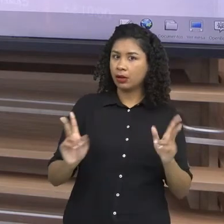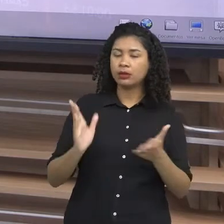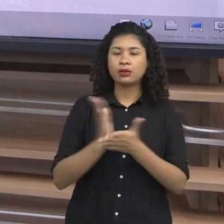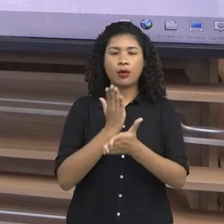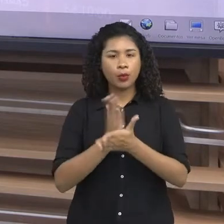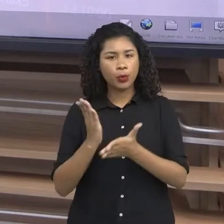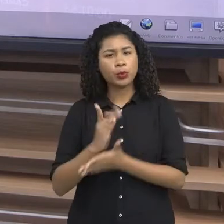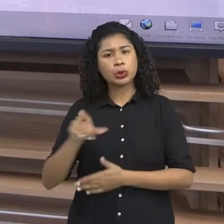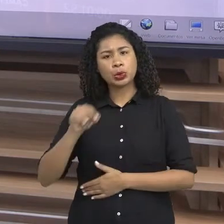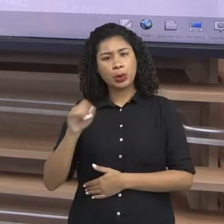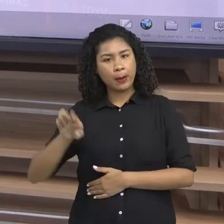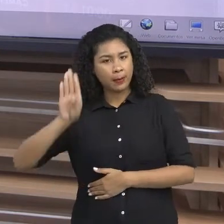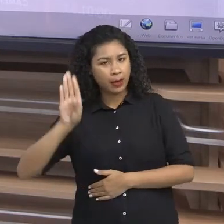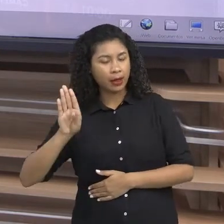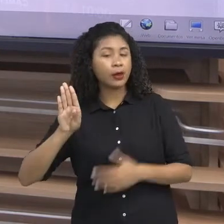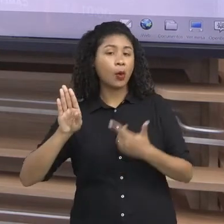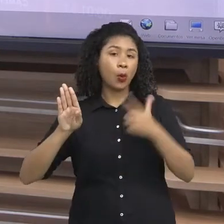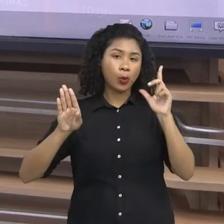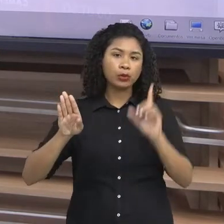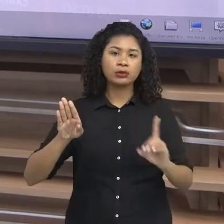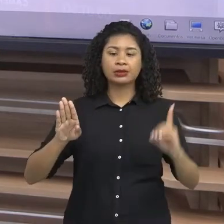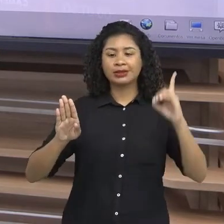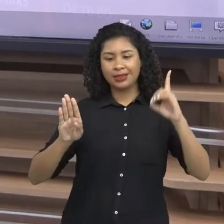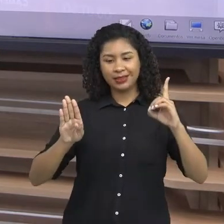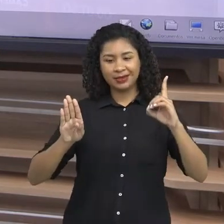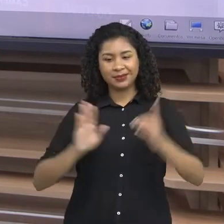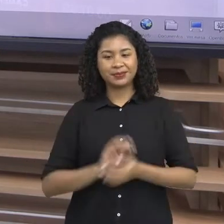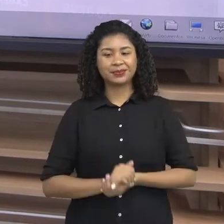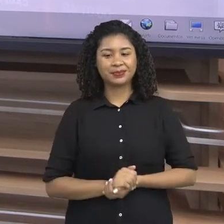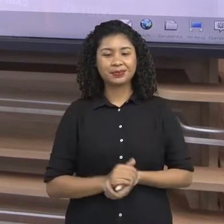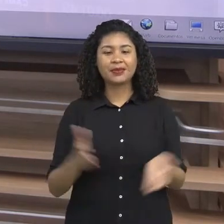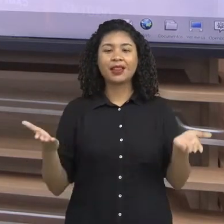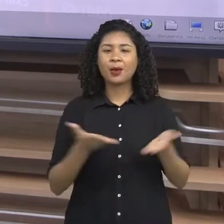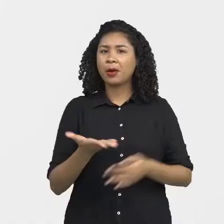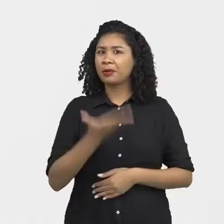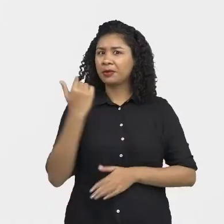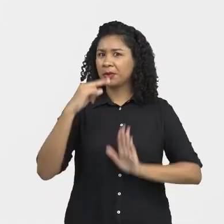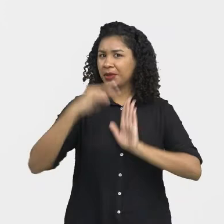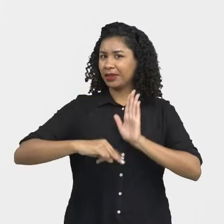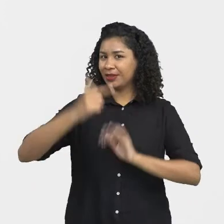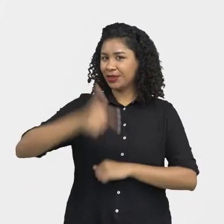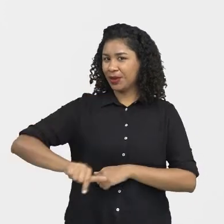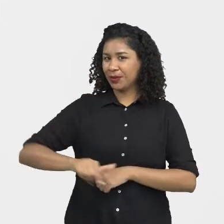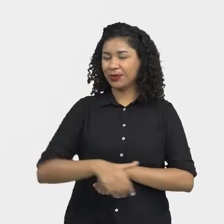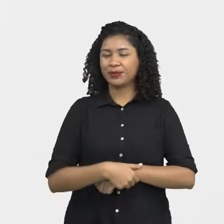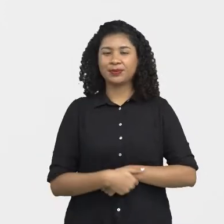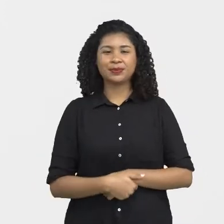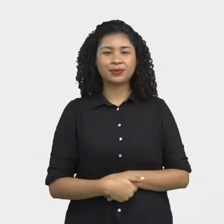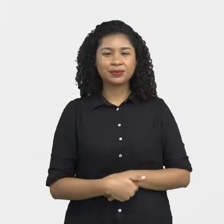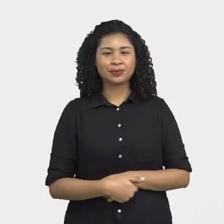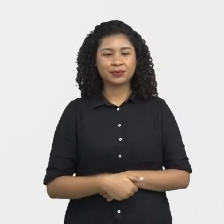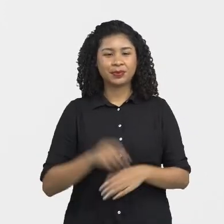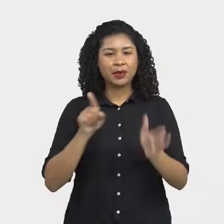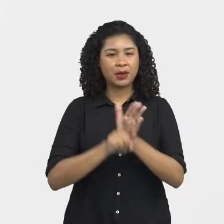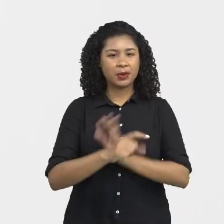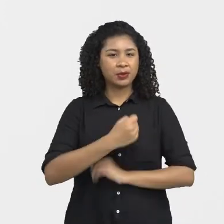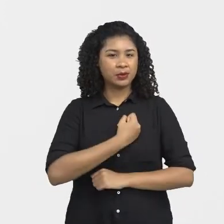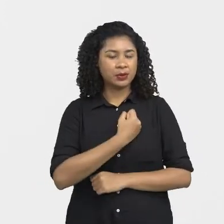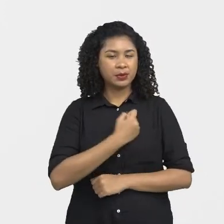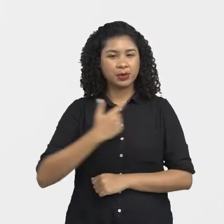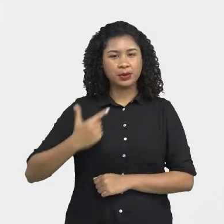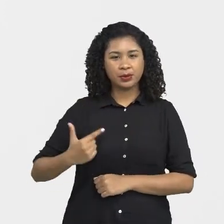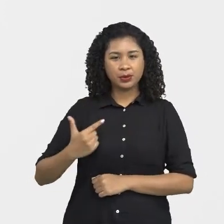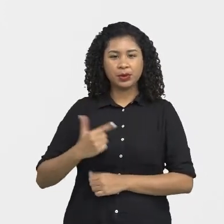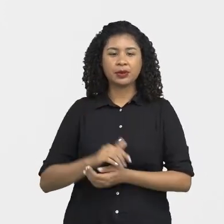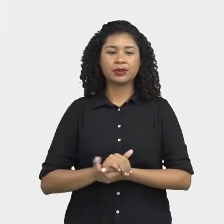apostaram na alternativa B e outros na D. Vamos relembrar aí junto com vocês a nossa questão. Questão de número 2, né, do